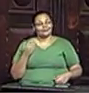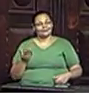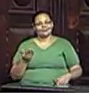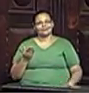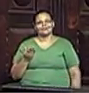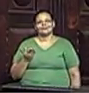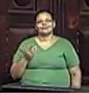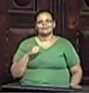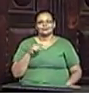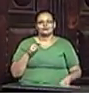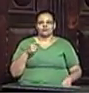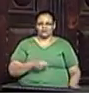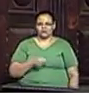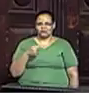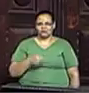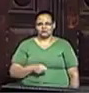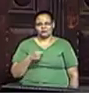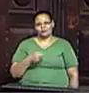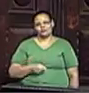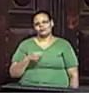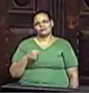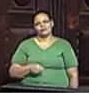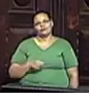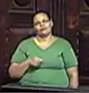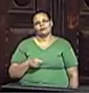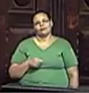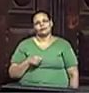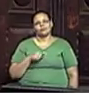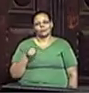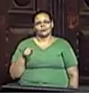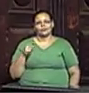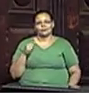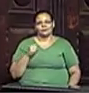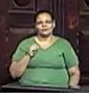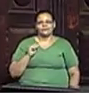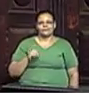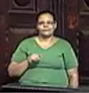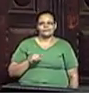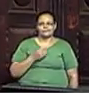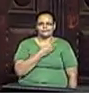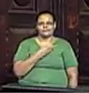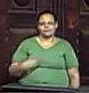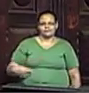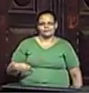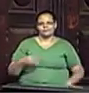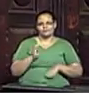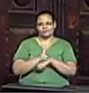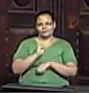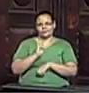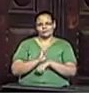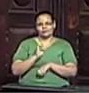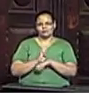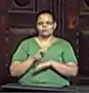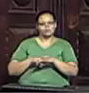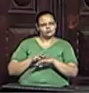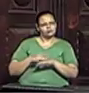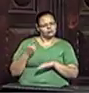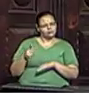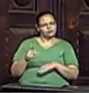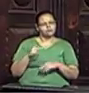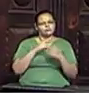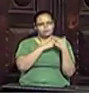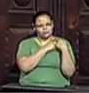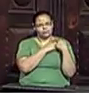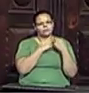lado, pressionar e apostar para que o poder público, para que o Estado assuma a sua